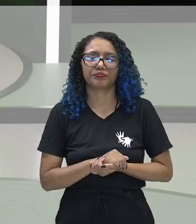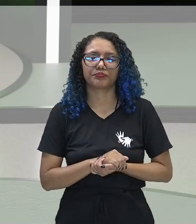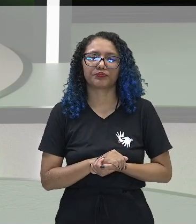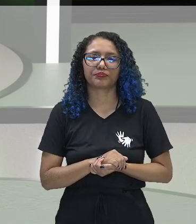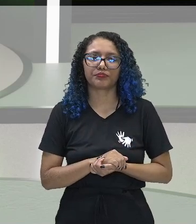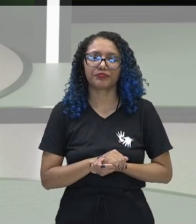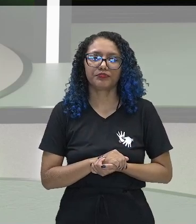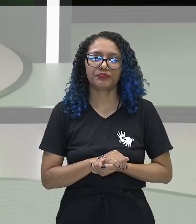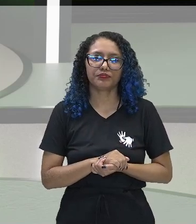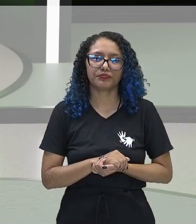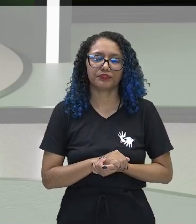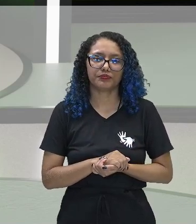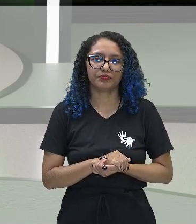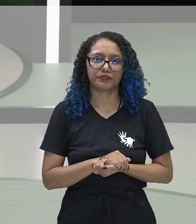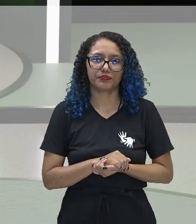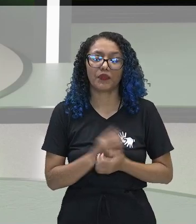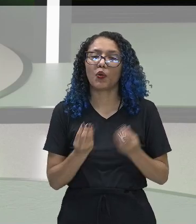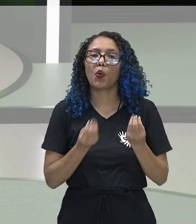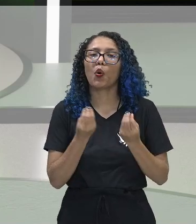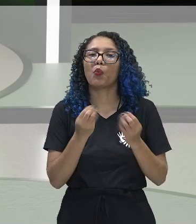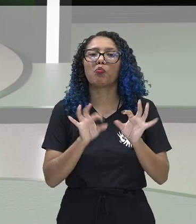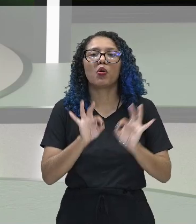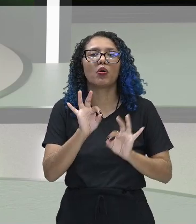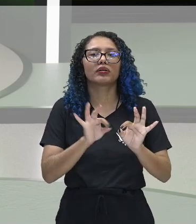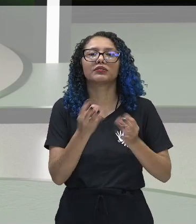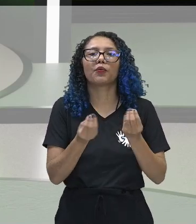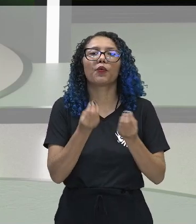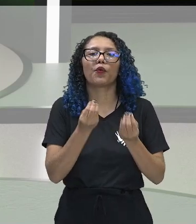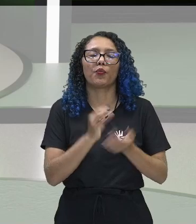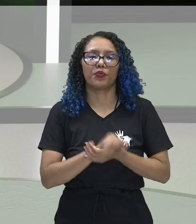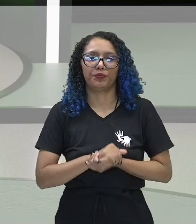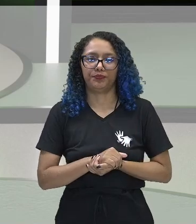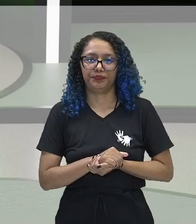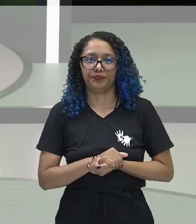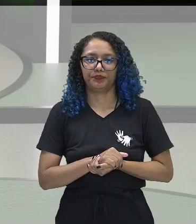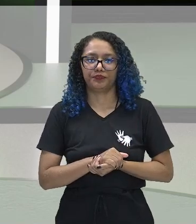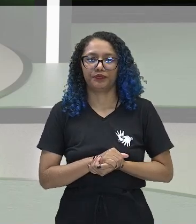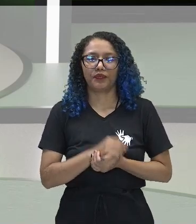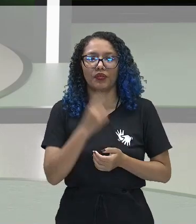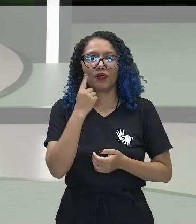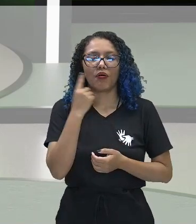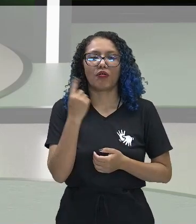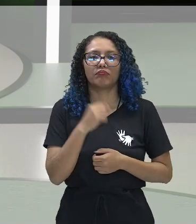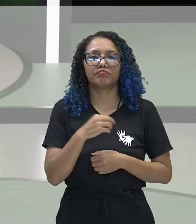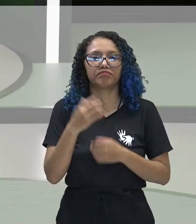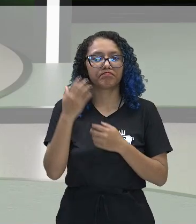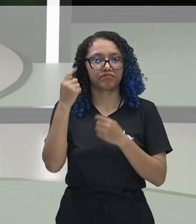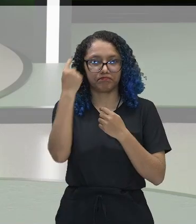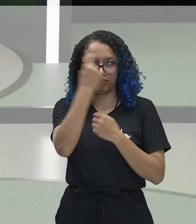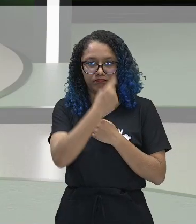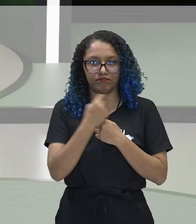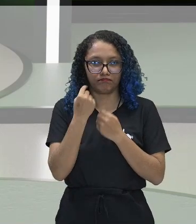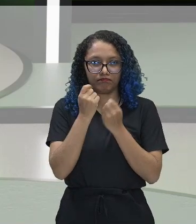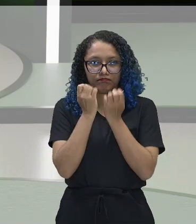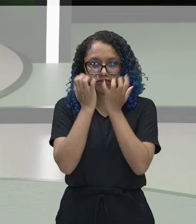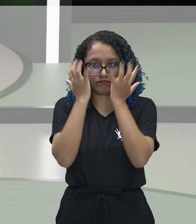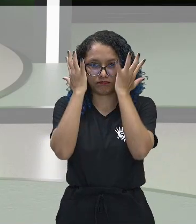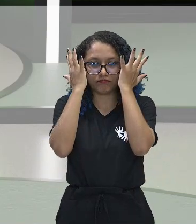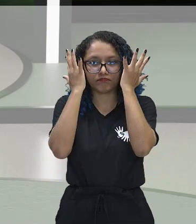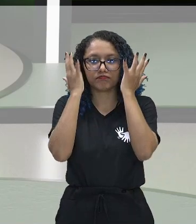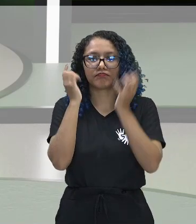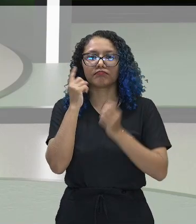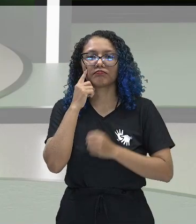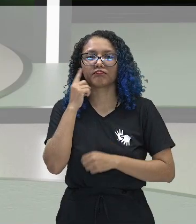um pouco mais como é que estão distribuídos. Vejam aí, ó, os vasos sanguíneos lá na cabeça, tá? Então, ó, tudo que